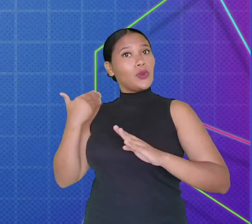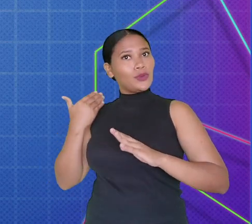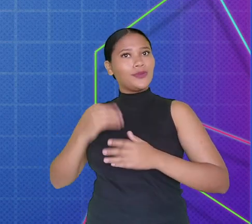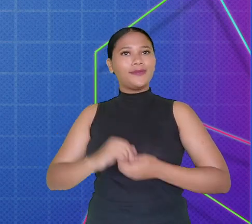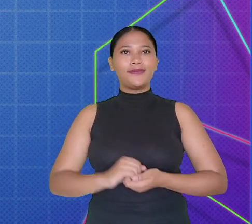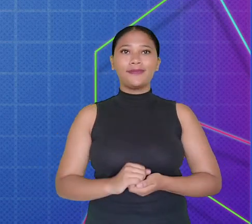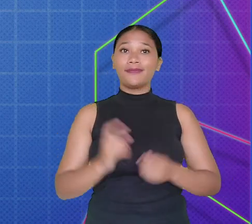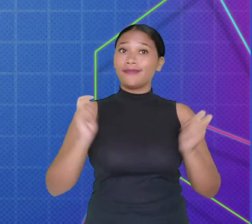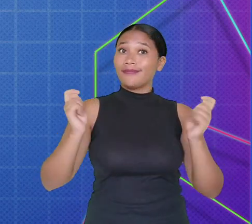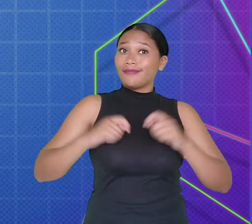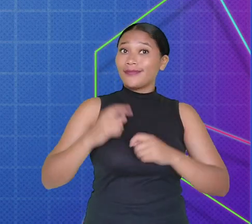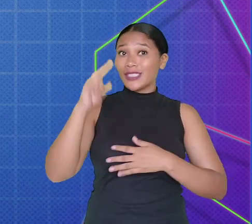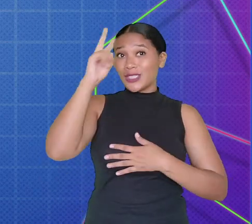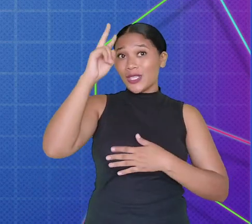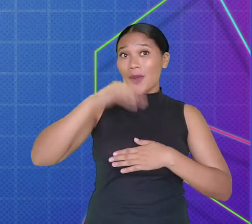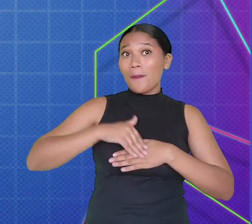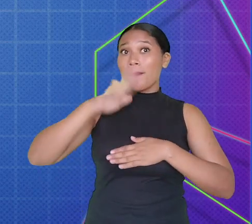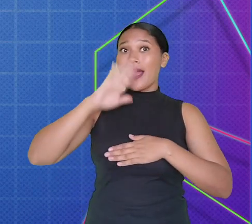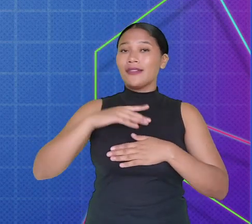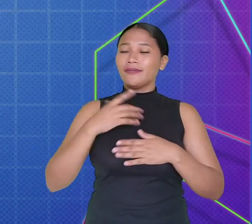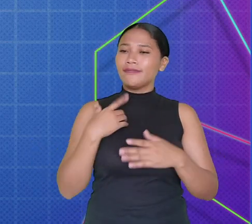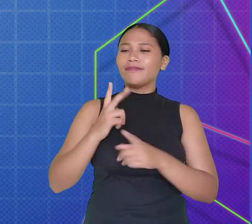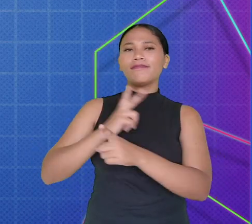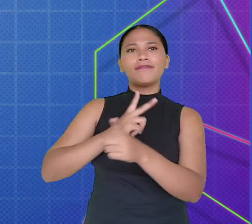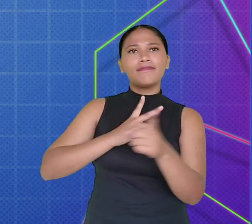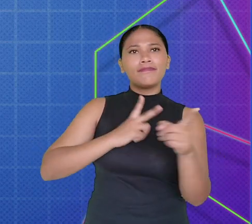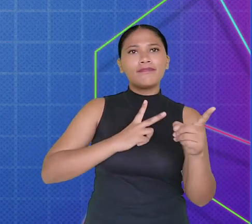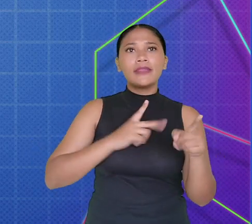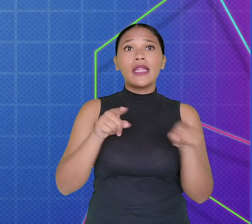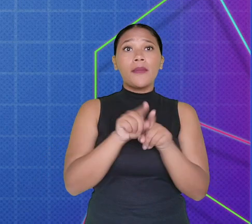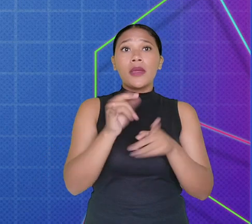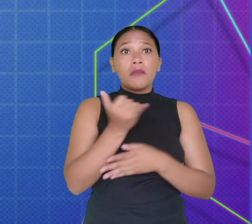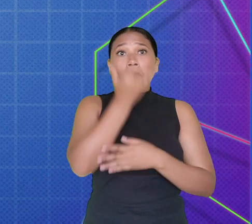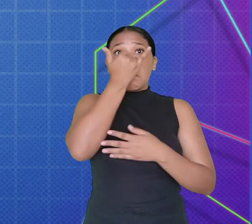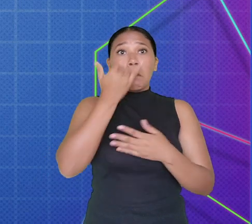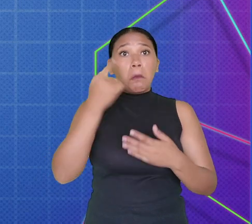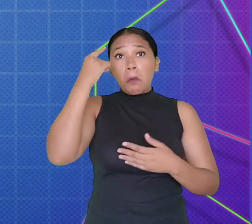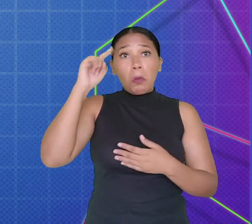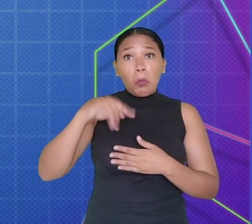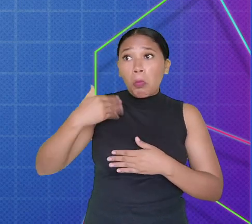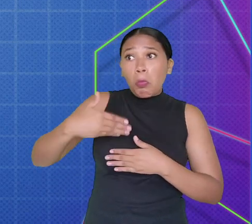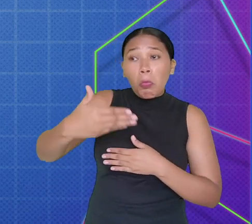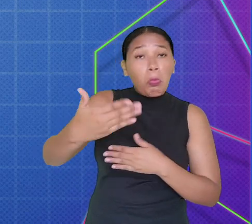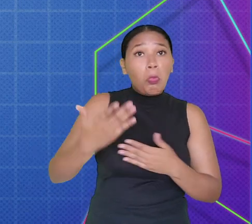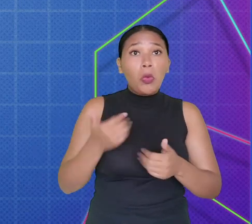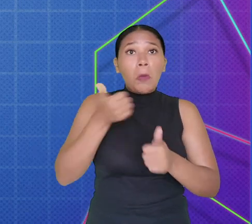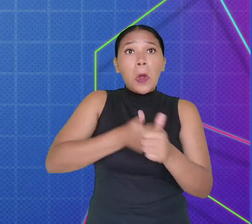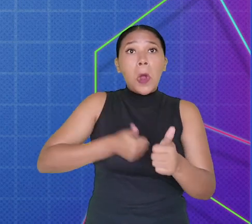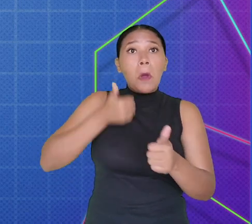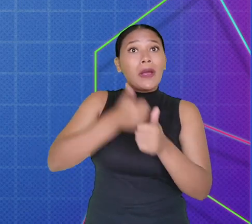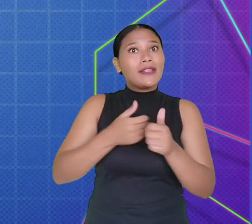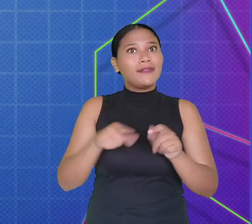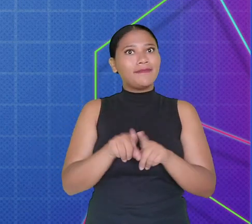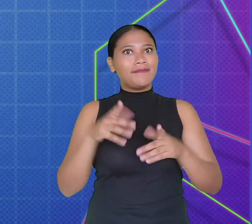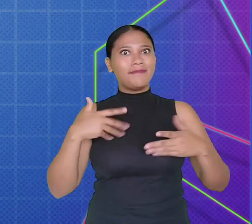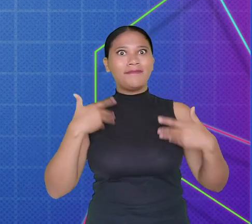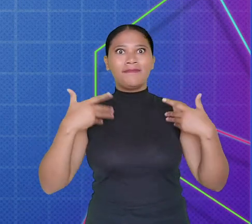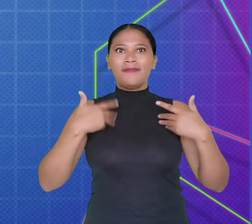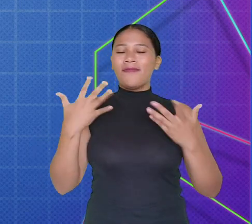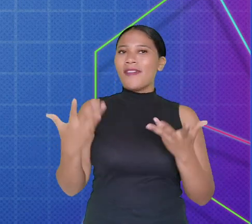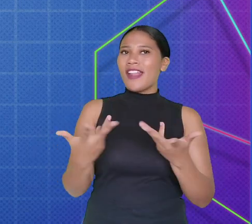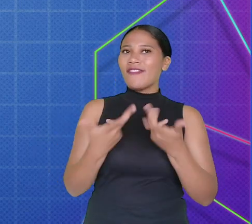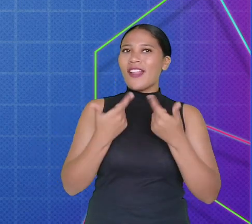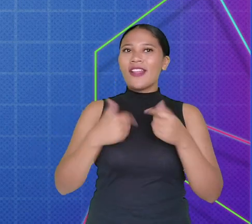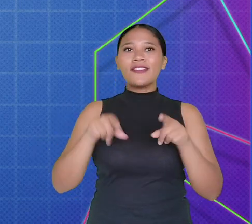orgânicas anteriores. Isso pode tornar a história mais personalizada e imprevisível, tornando a experiência de jogo mais envolvente